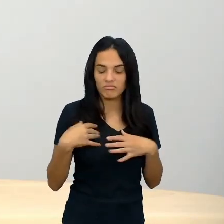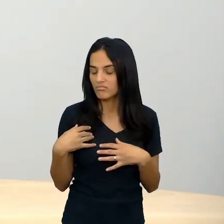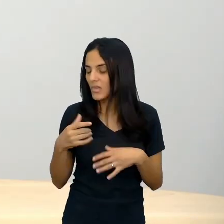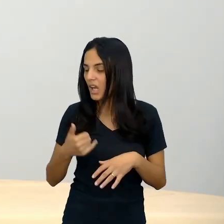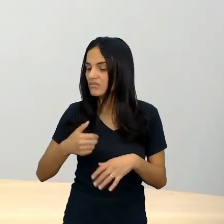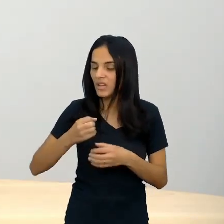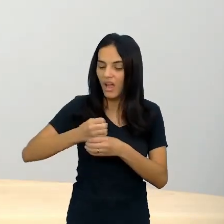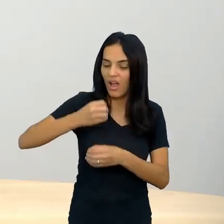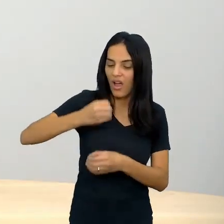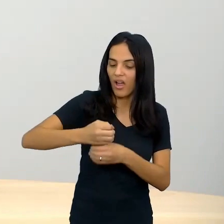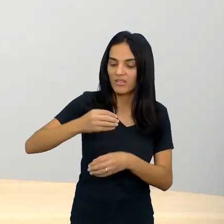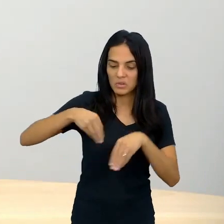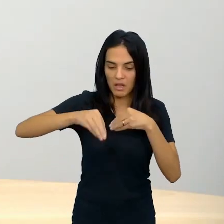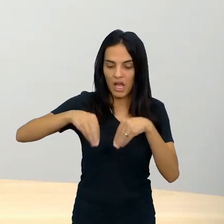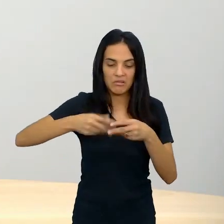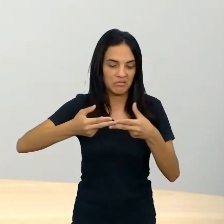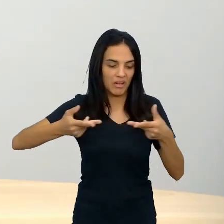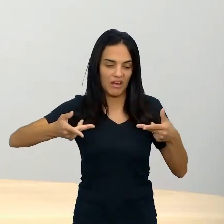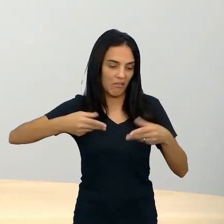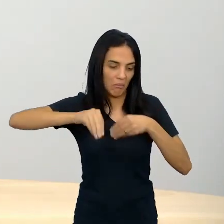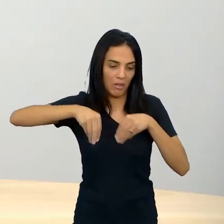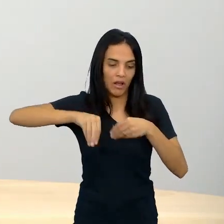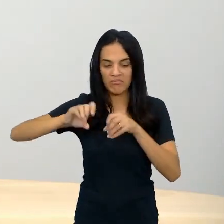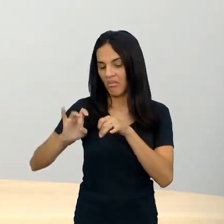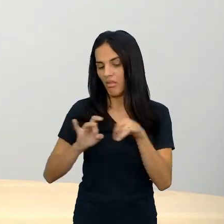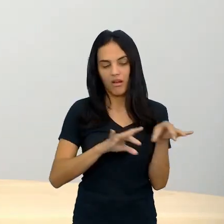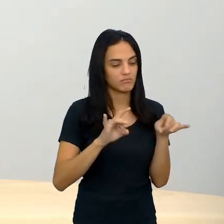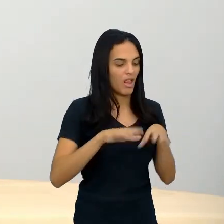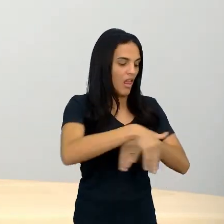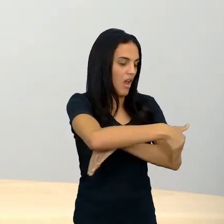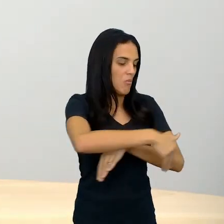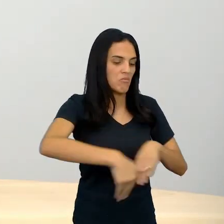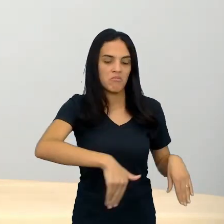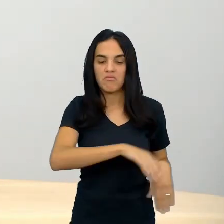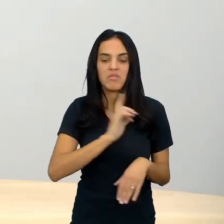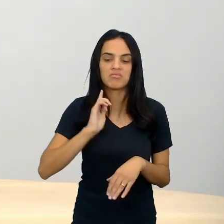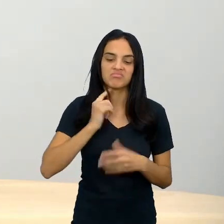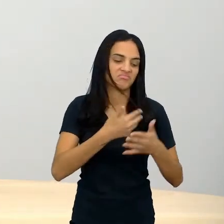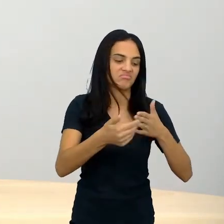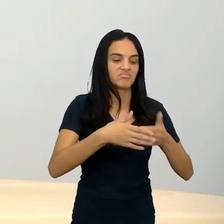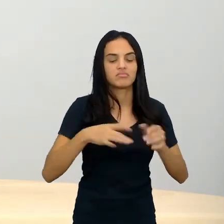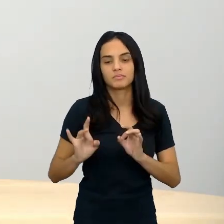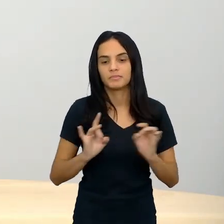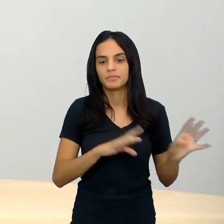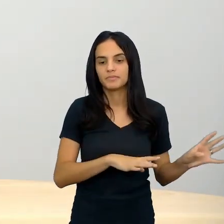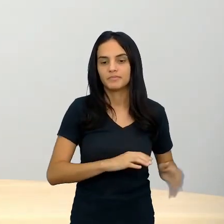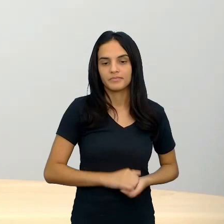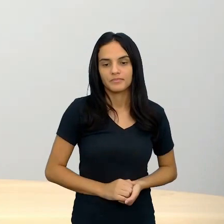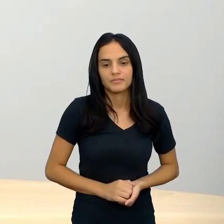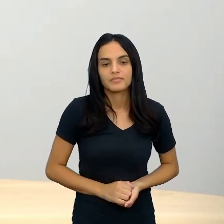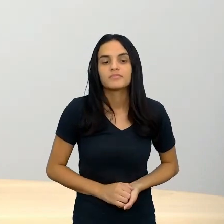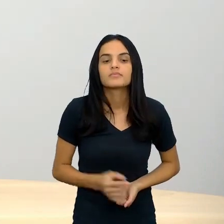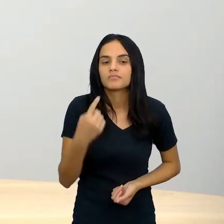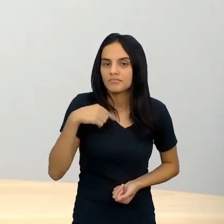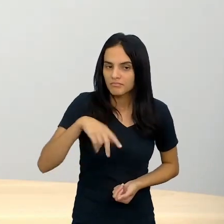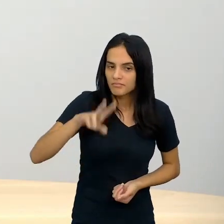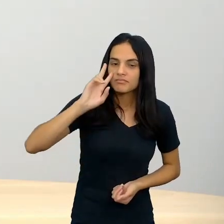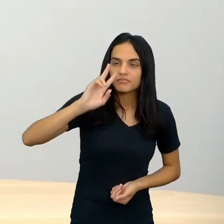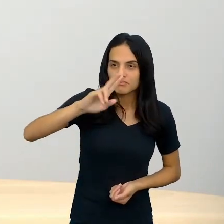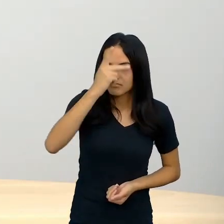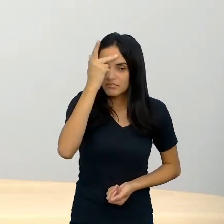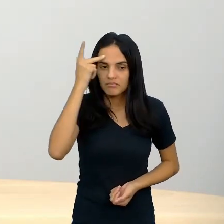lugar, essas embalagens. A gente vê que tanto não tem diferenciação de classes sociais, porque a gente vê pessoas